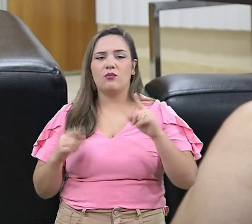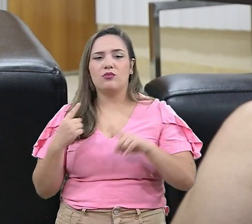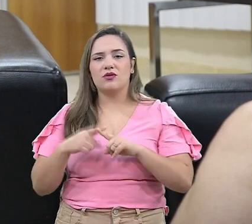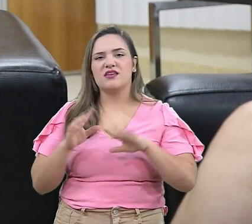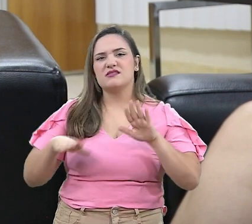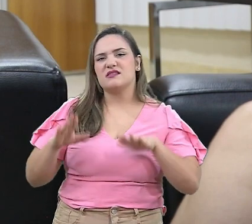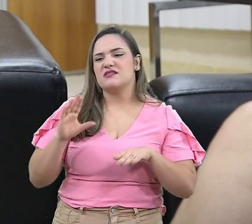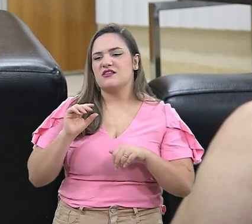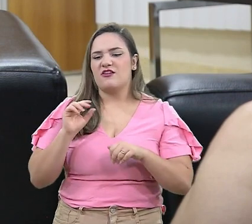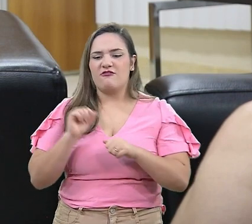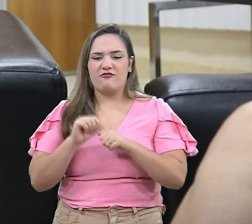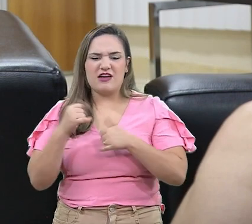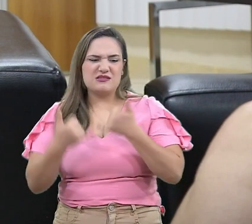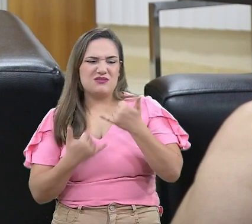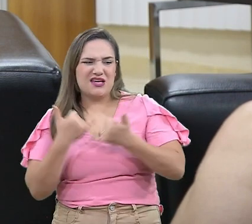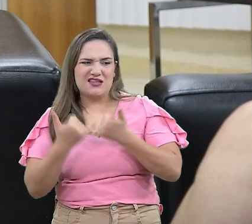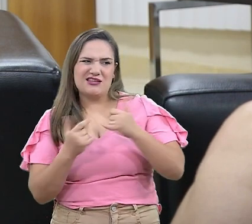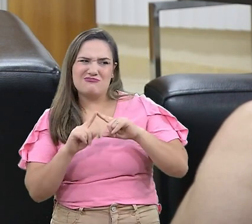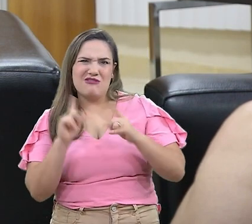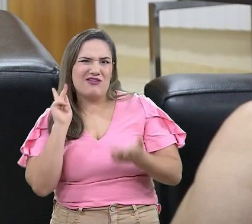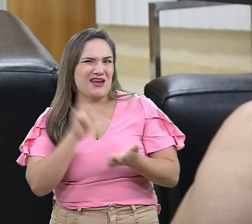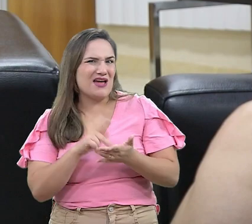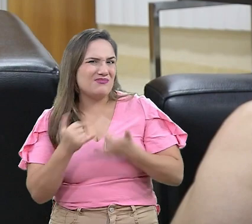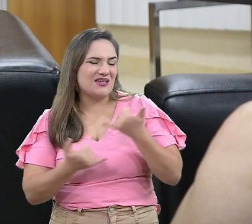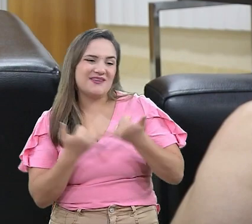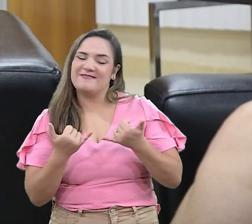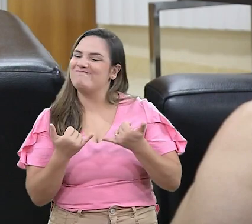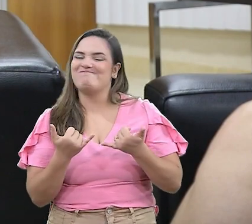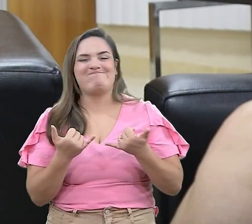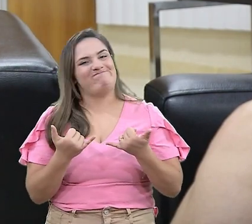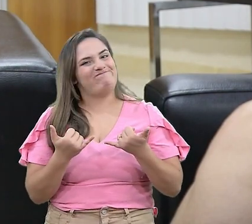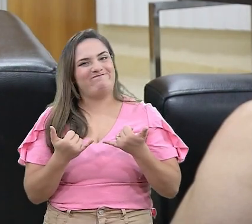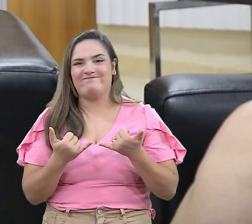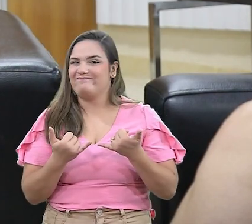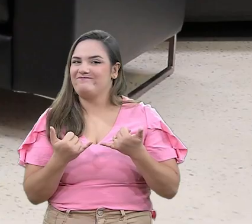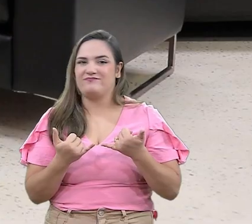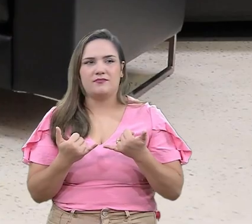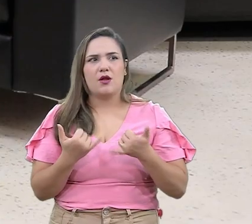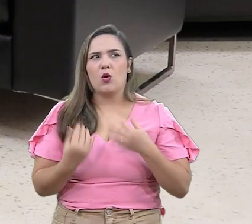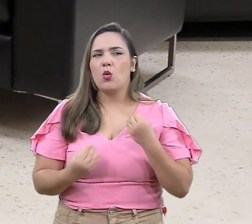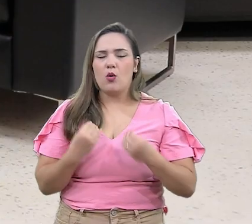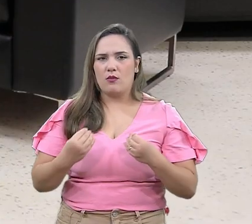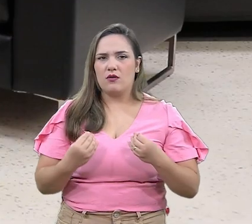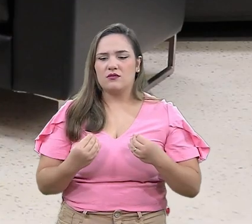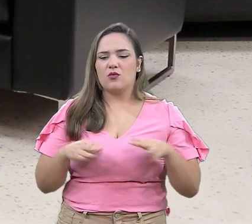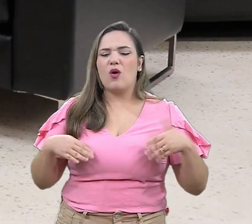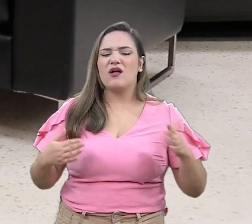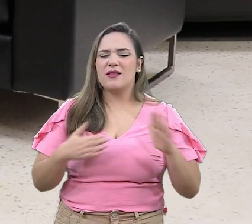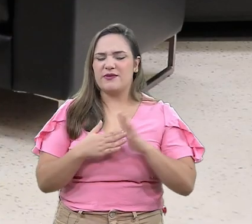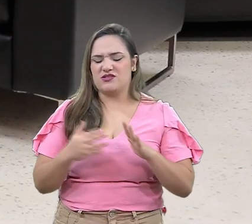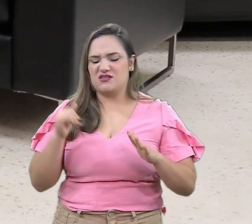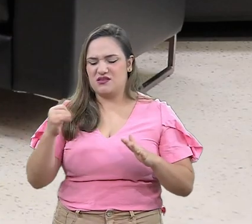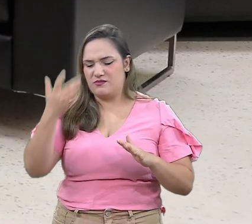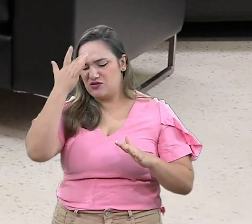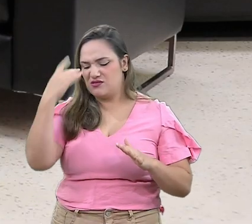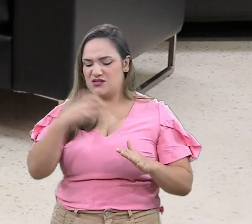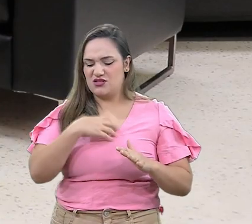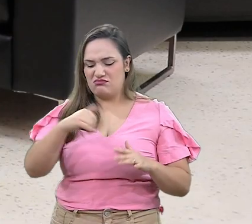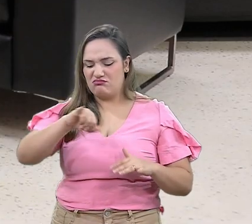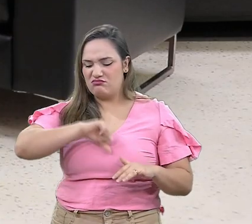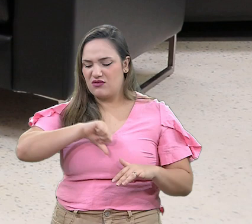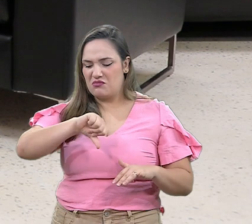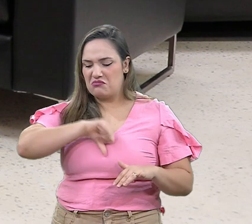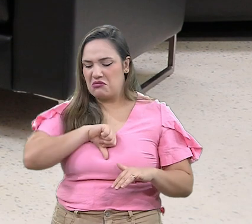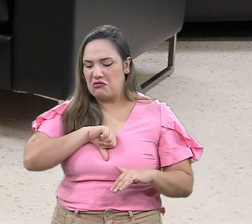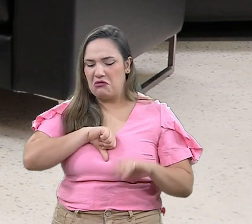fica no campo da brincadeira, né? Mas não é uma brincadeira, né? O limite é a pessoa se sentir ofendida. Como